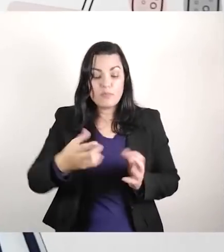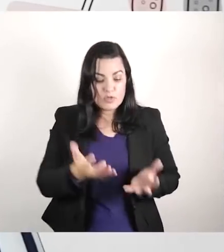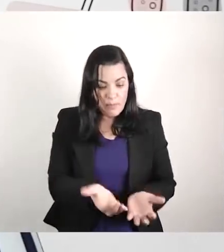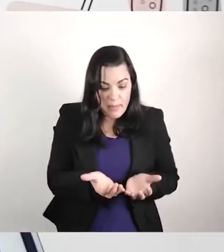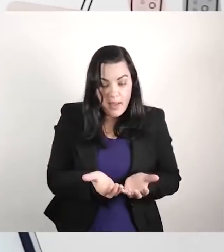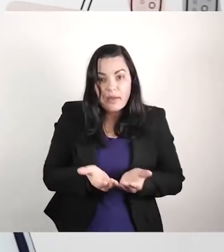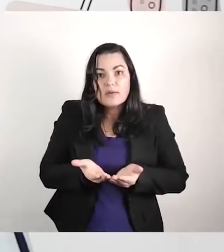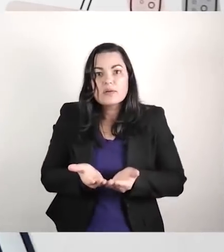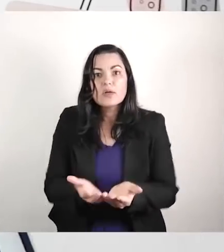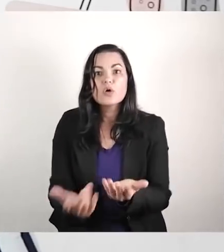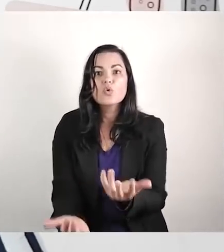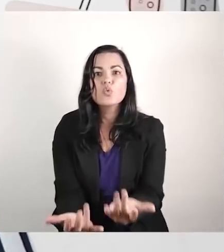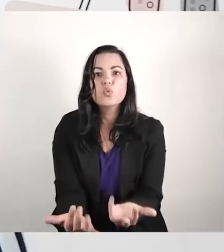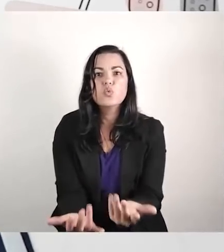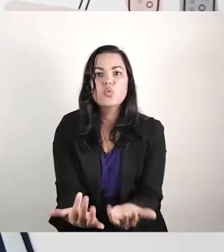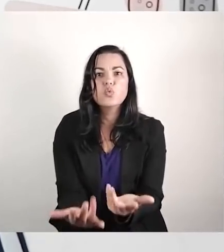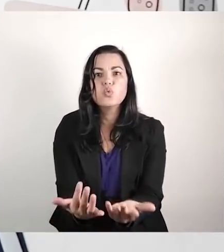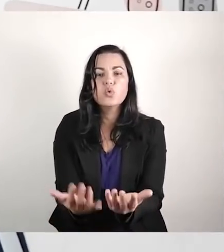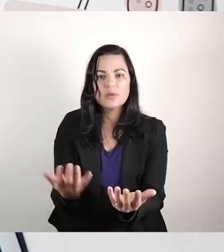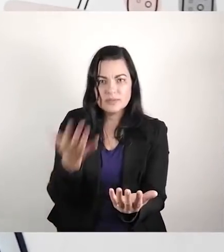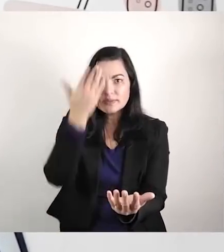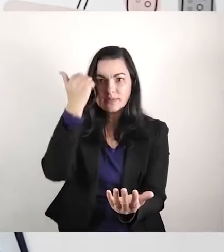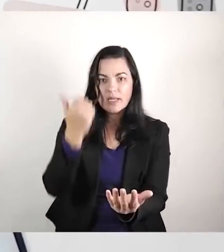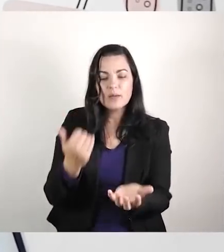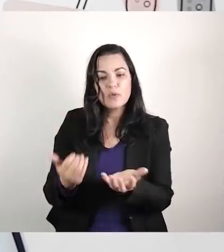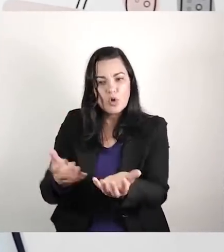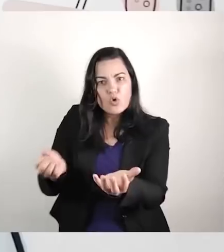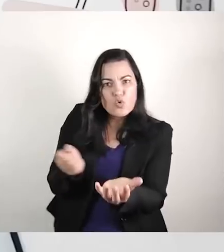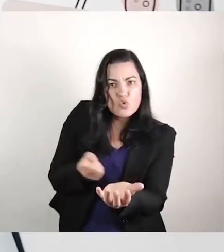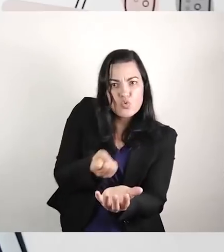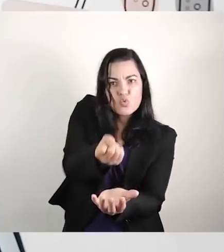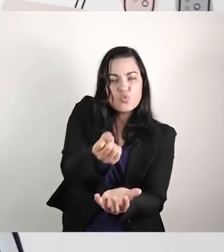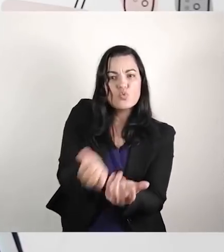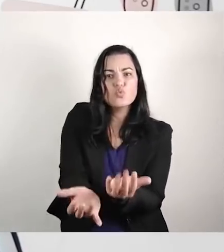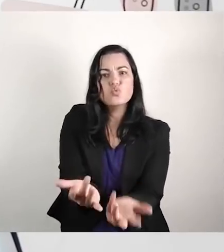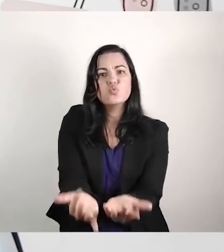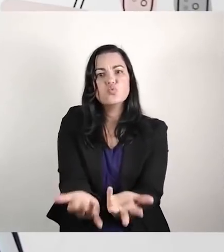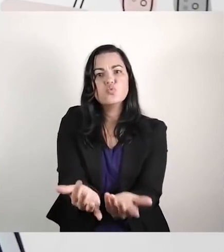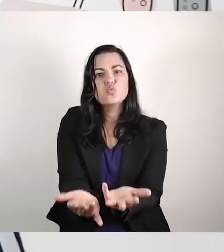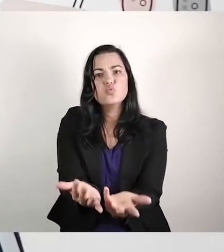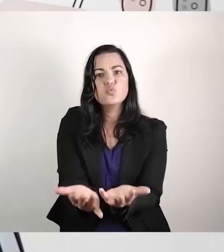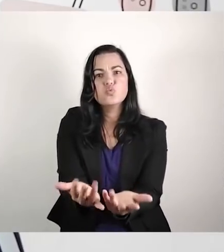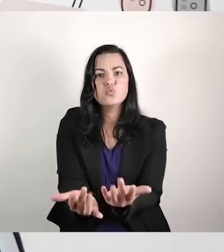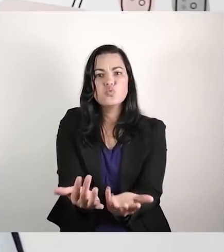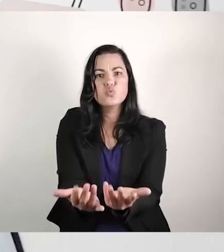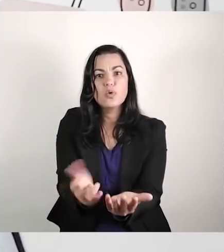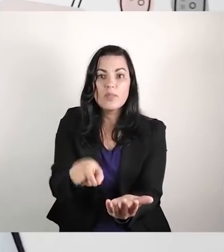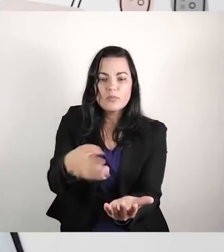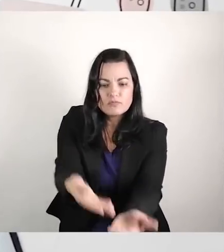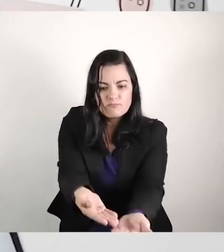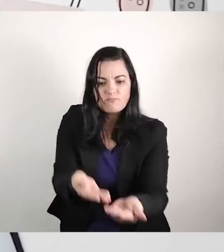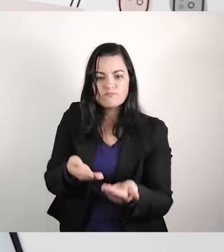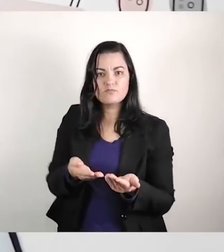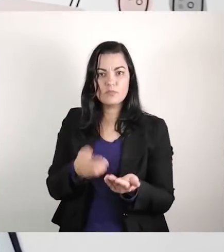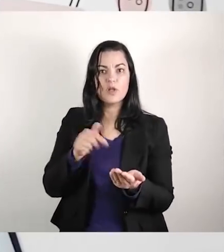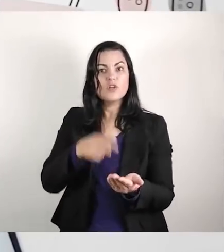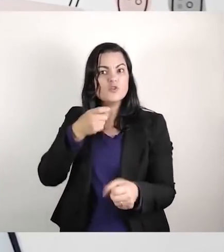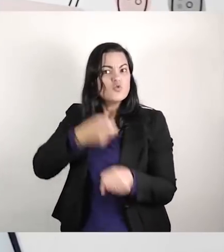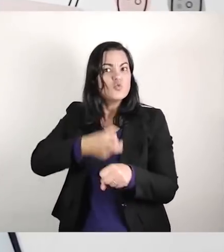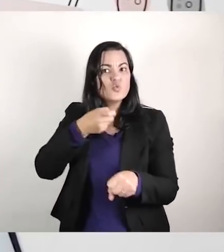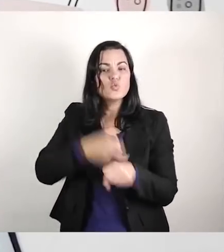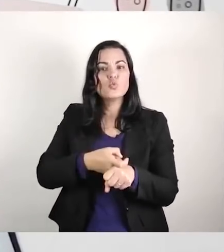bem resistente e lá eles tinham o registro dos símbolos da comunicação que